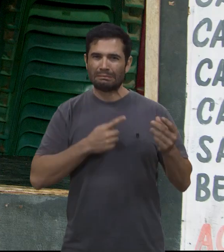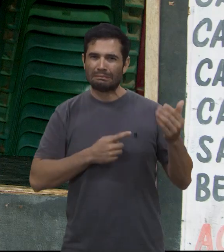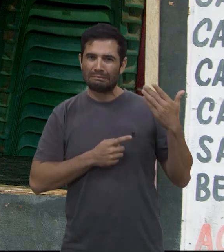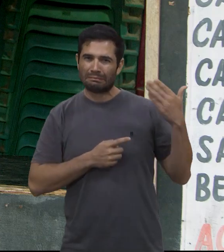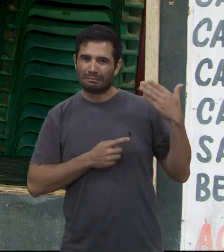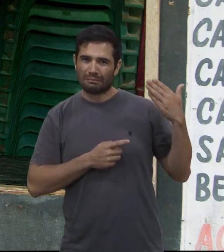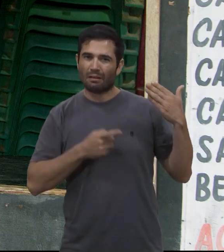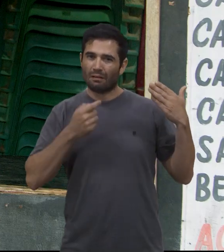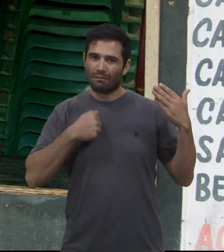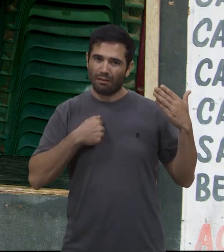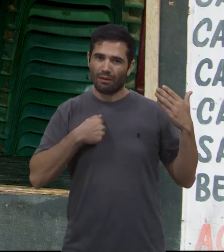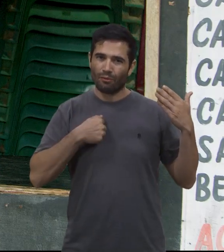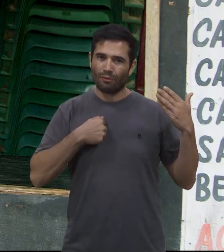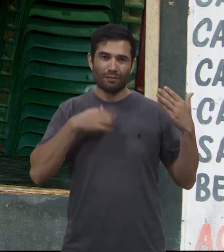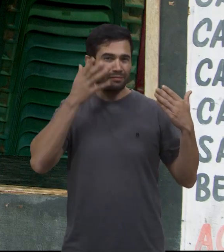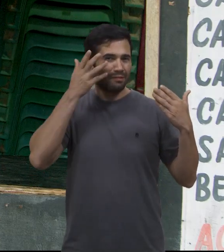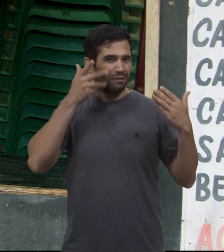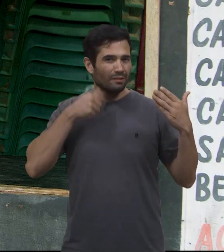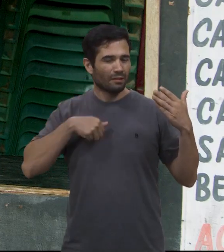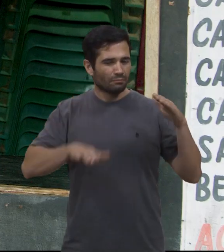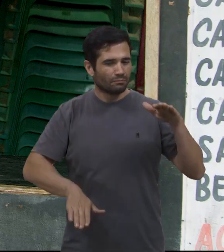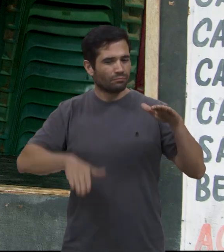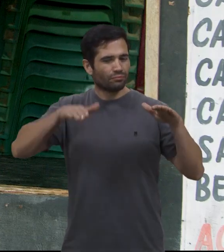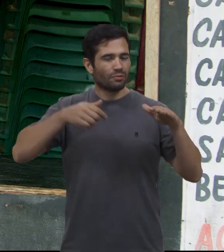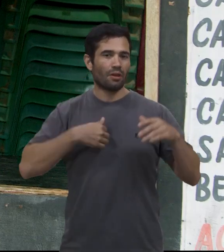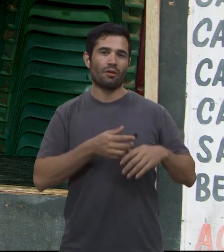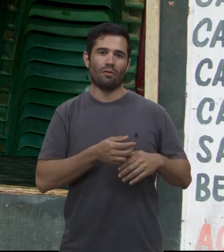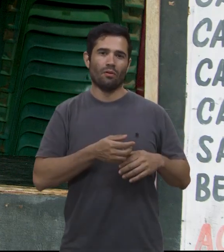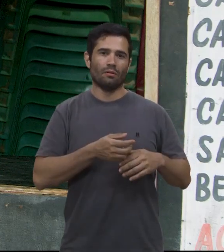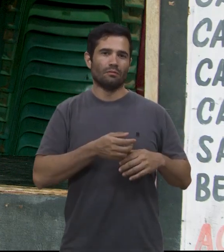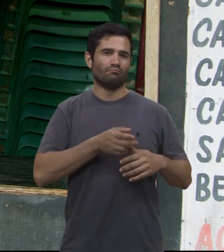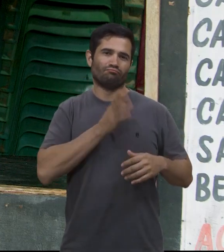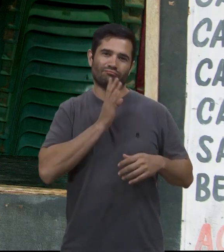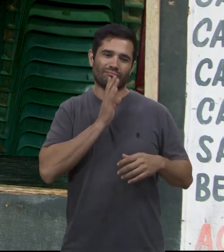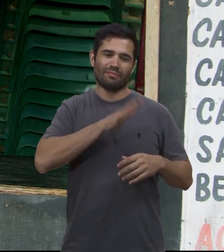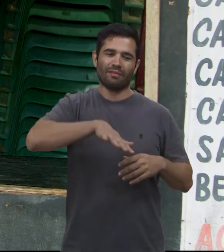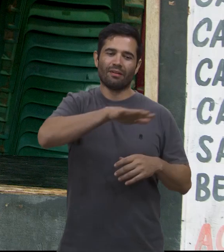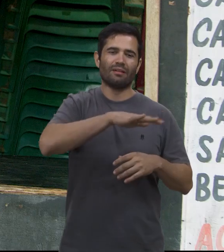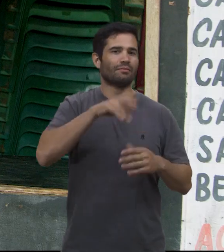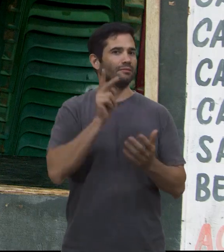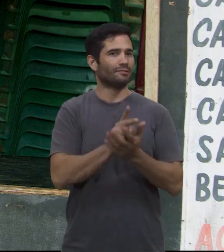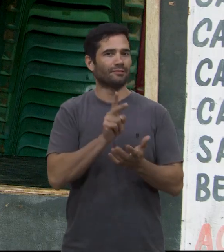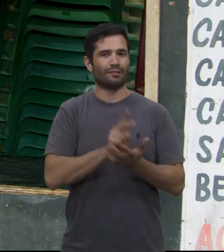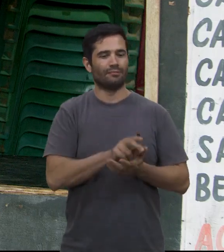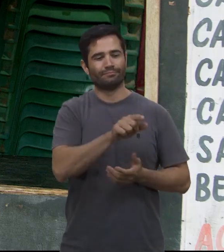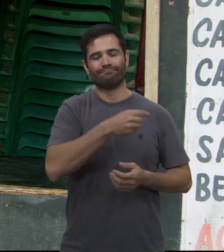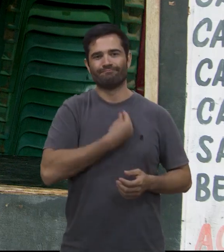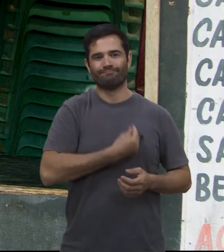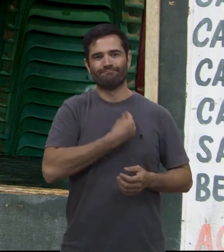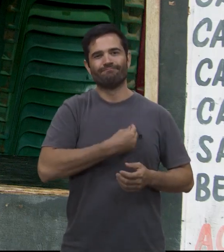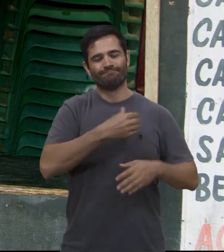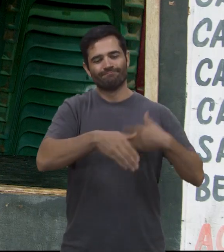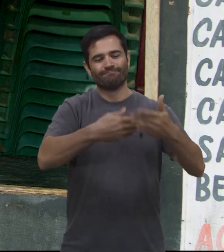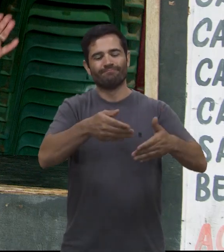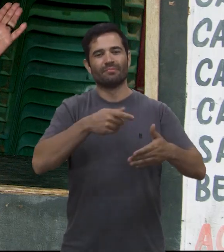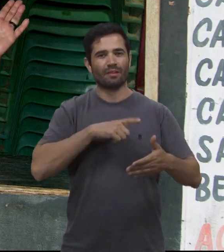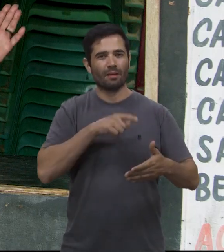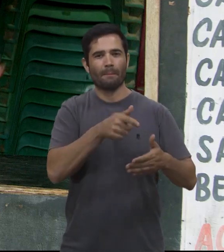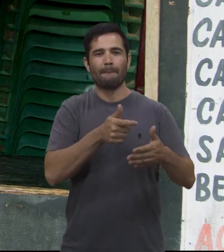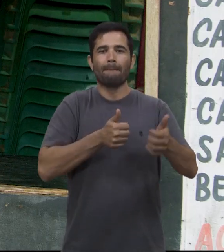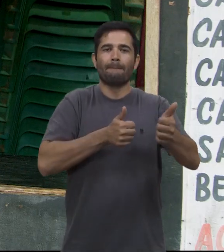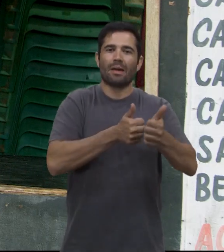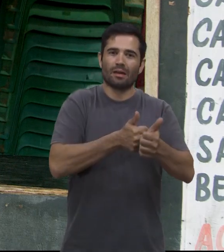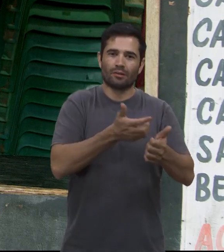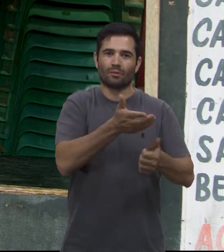quando que eu me entendi de gente, que eu conheci ele sempre lá ali, que nós morava